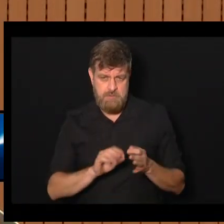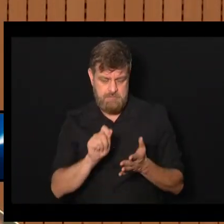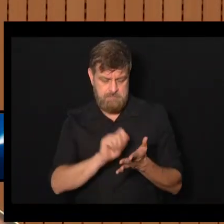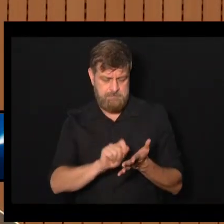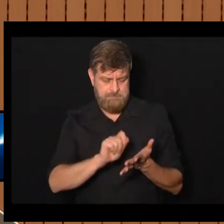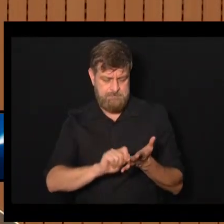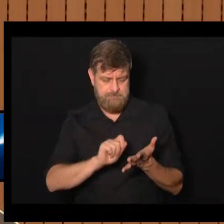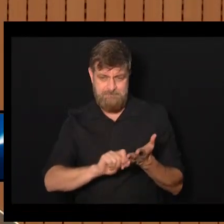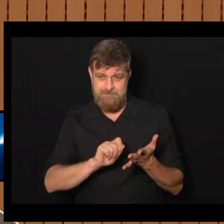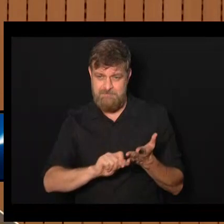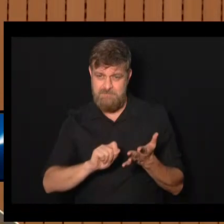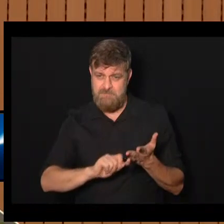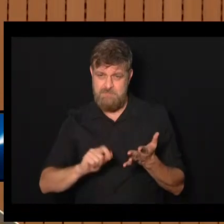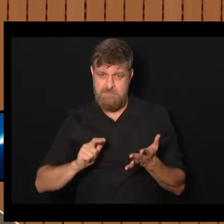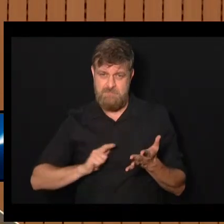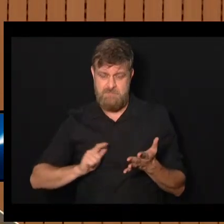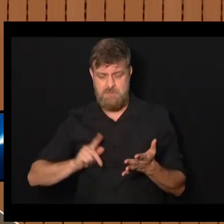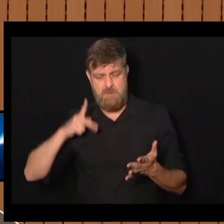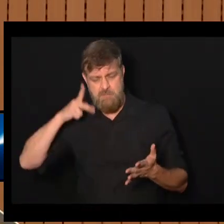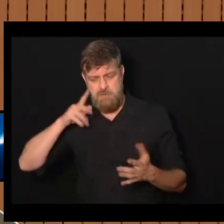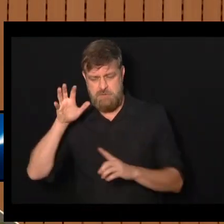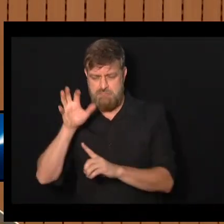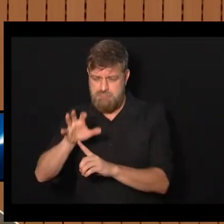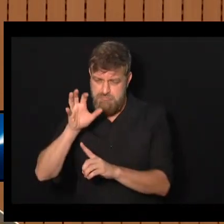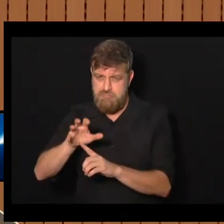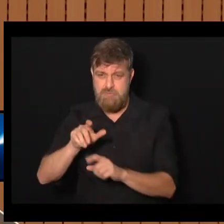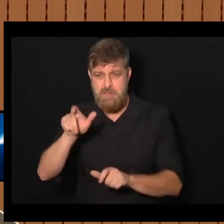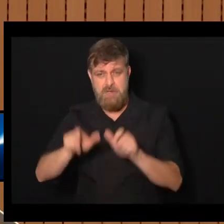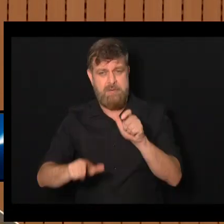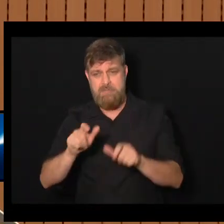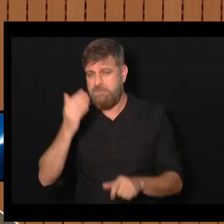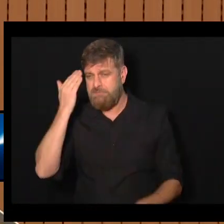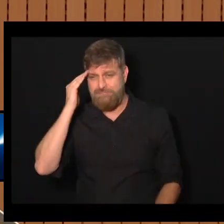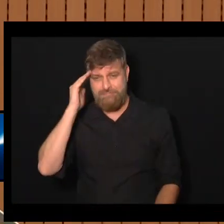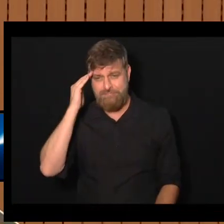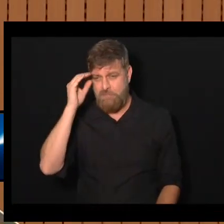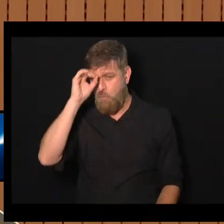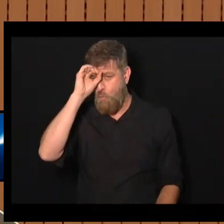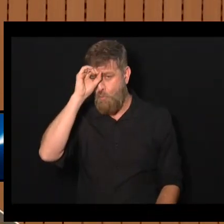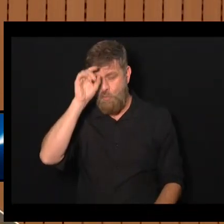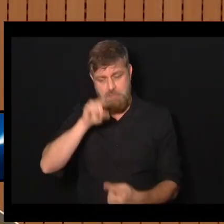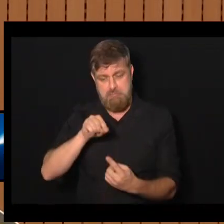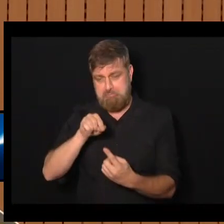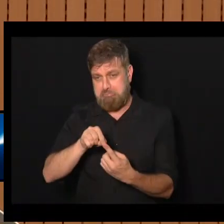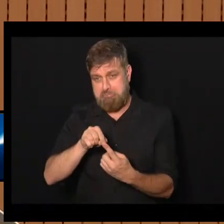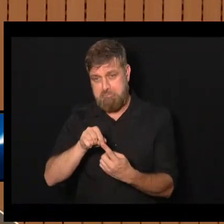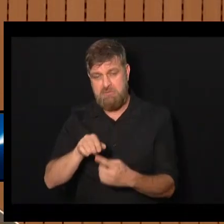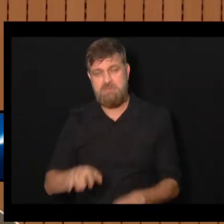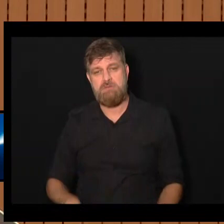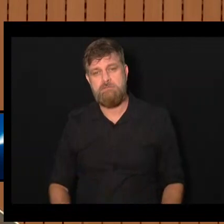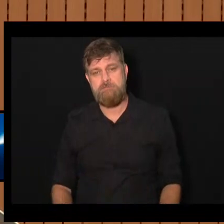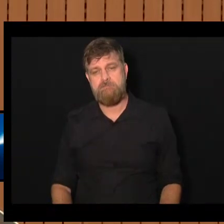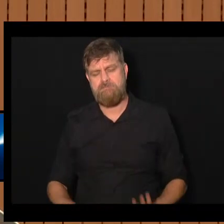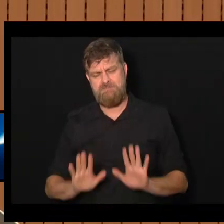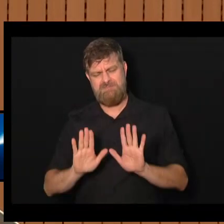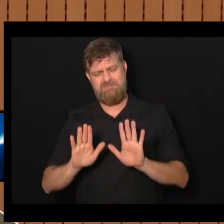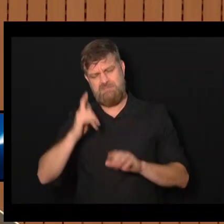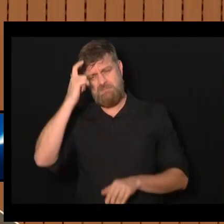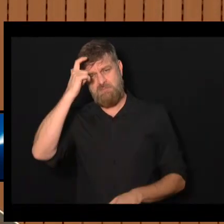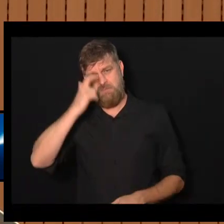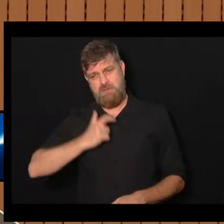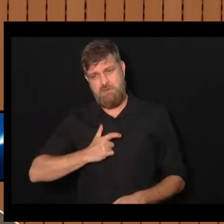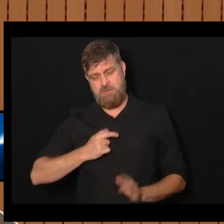de politização, outros que as pessoas, às vezes, não entendem o teor do projeto. Mas